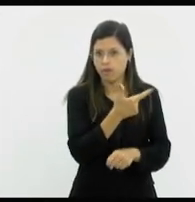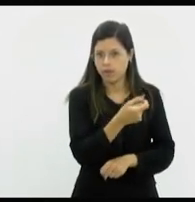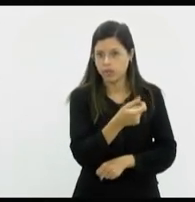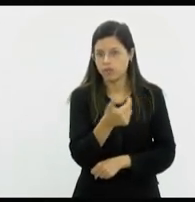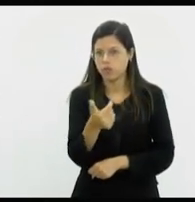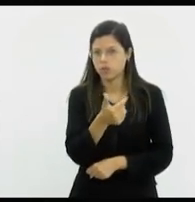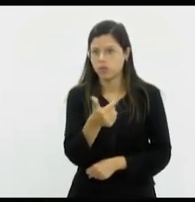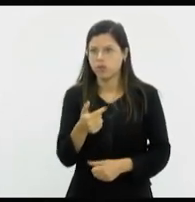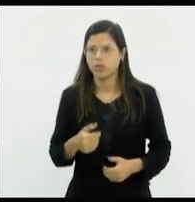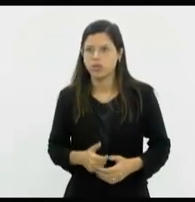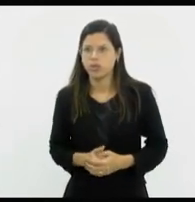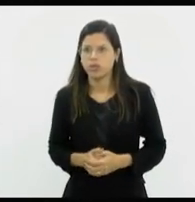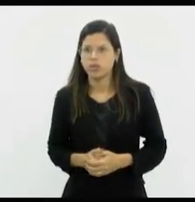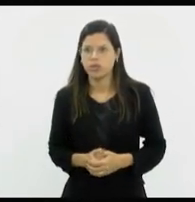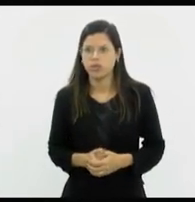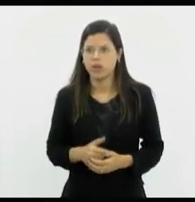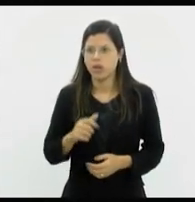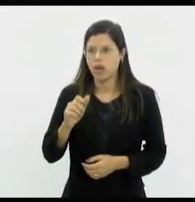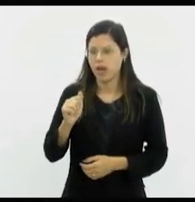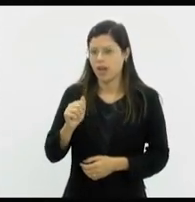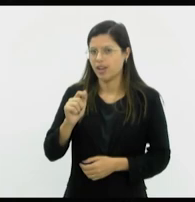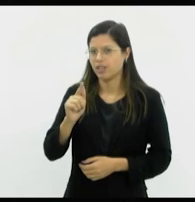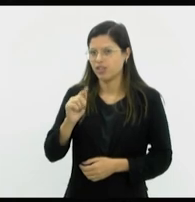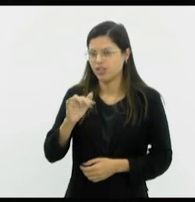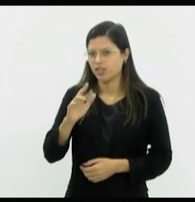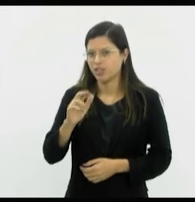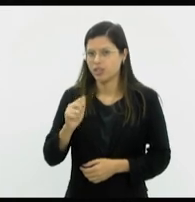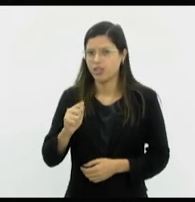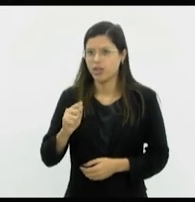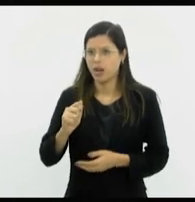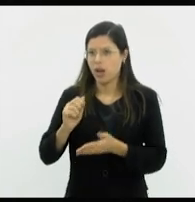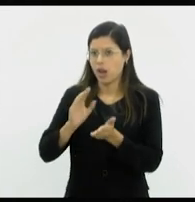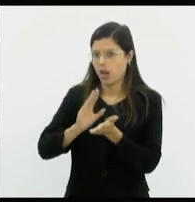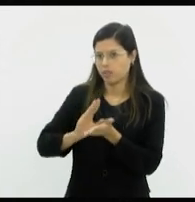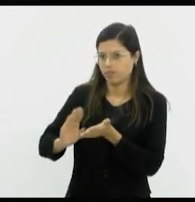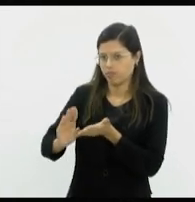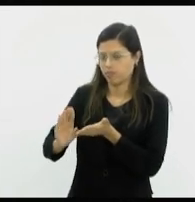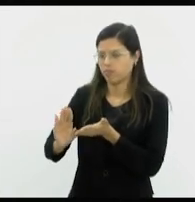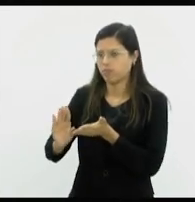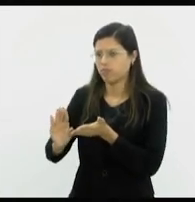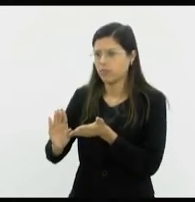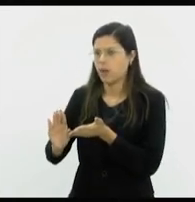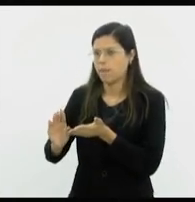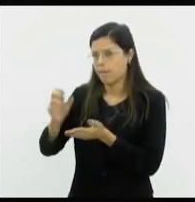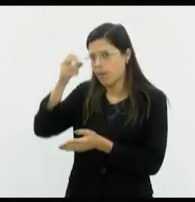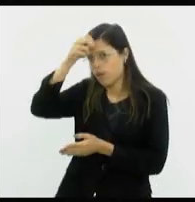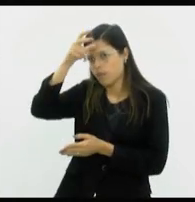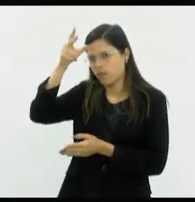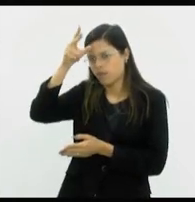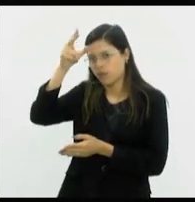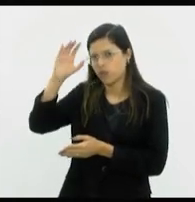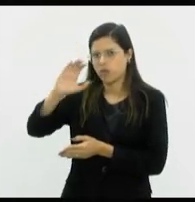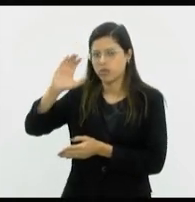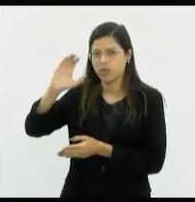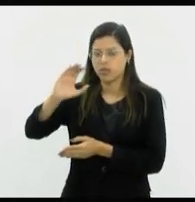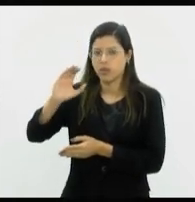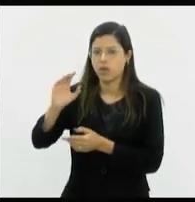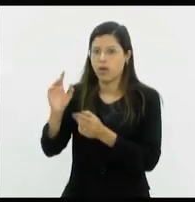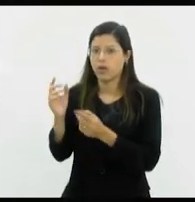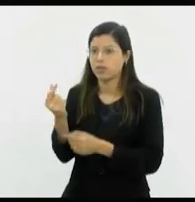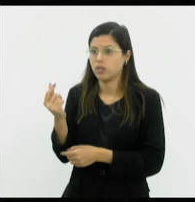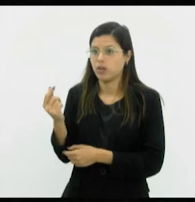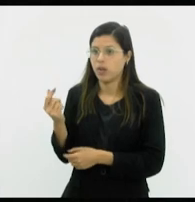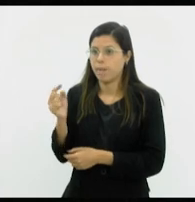2022. A Gira repassa para a Prefeitura de Niterói por um valor aproximado